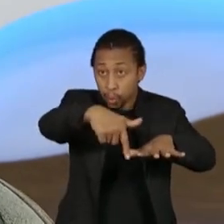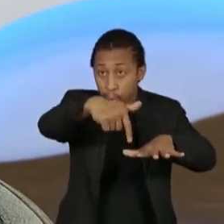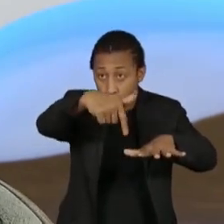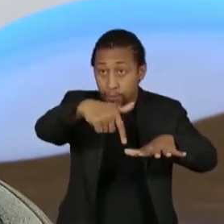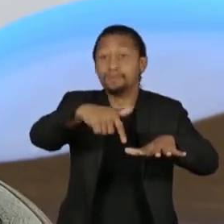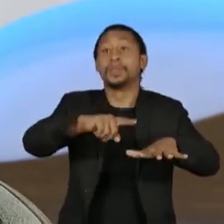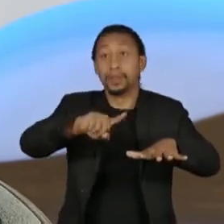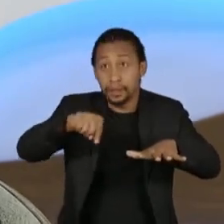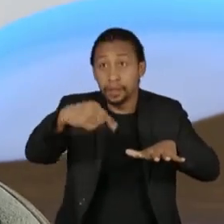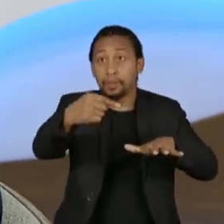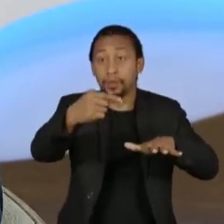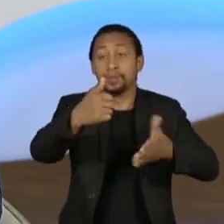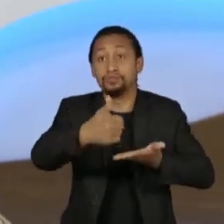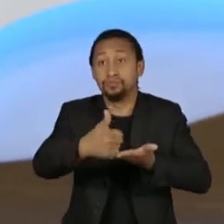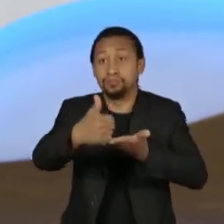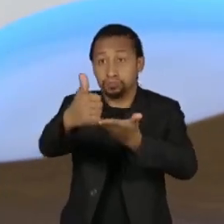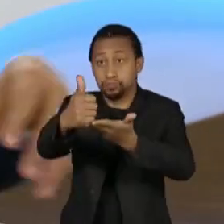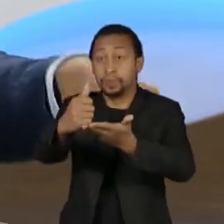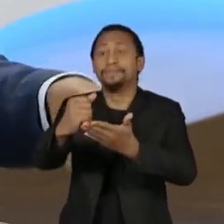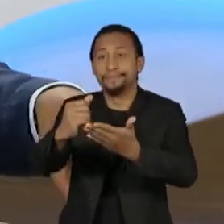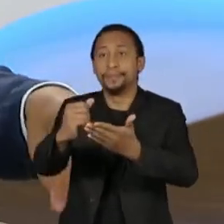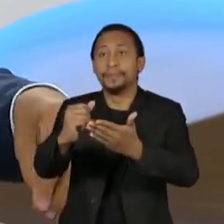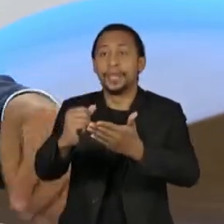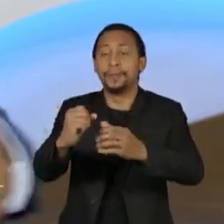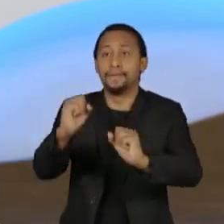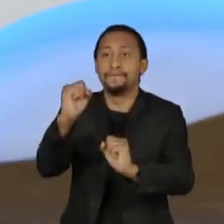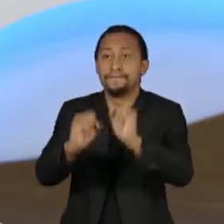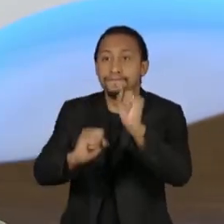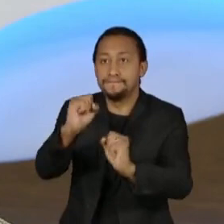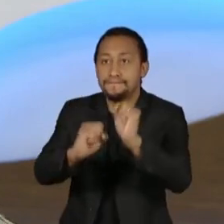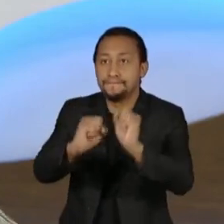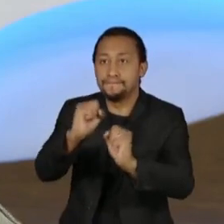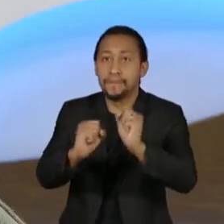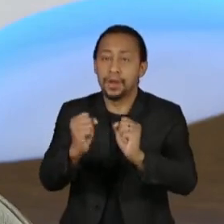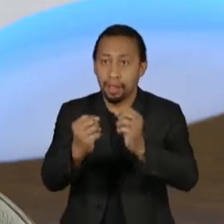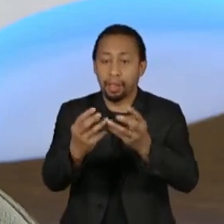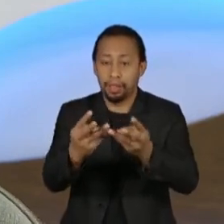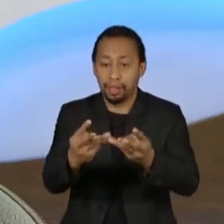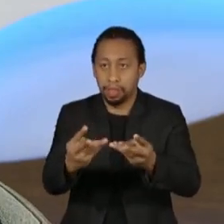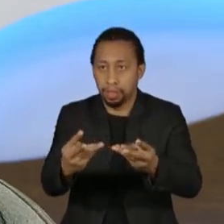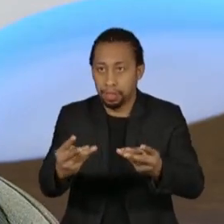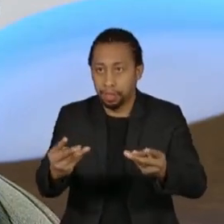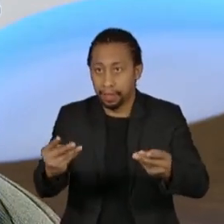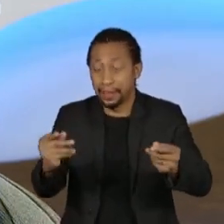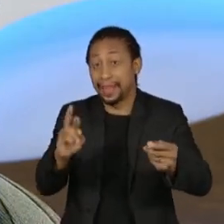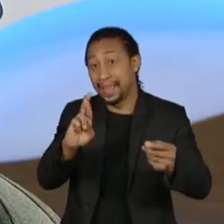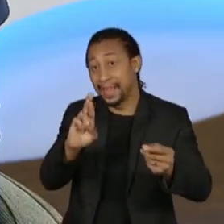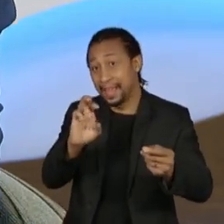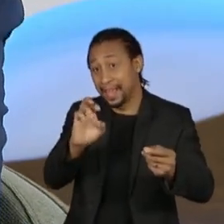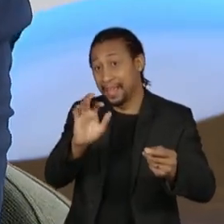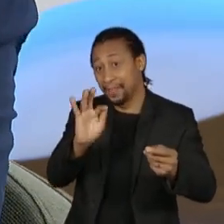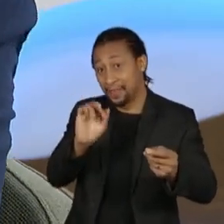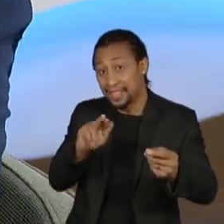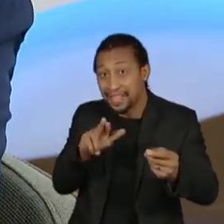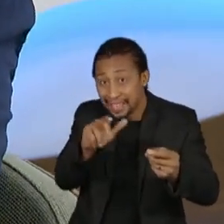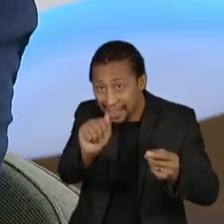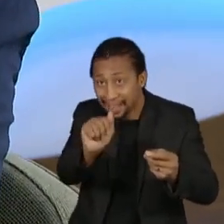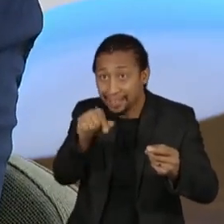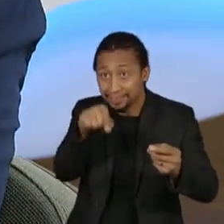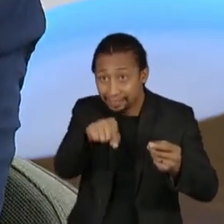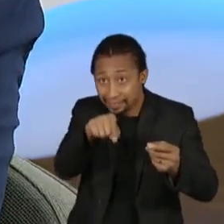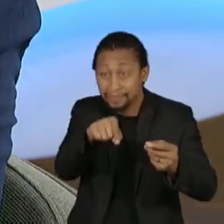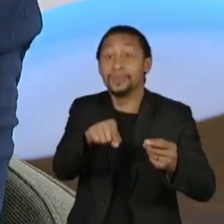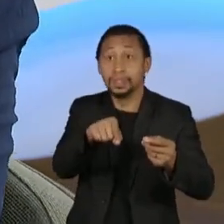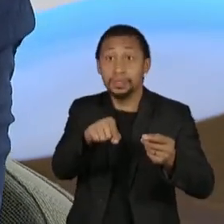um pouco menor do óleo diesel dentro do Brasil a um custo muito baixo. O Brasil é um dos